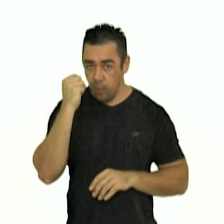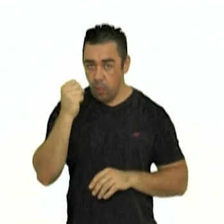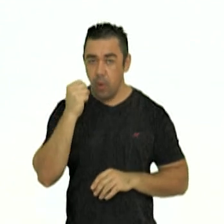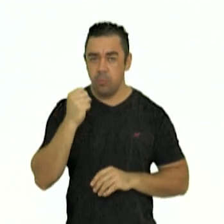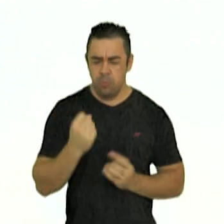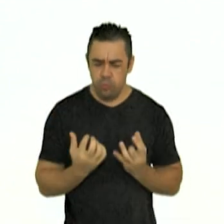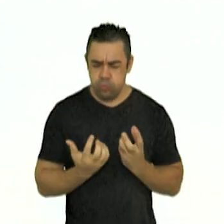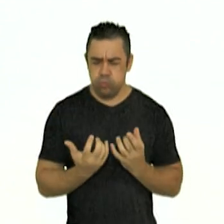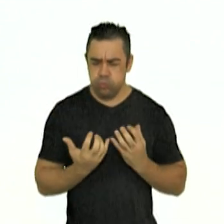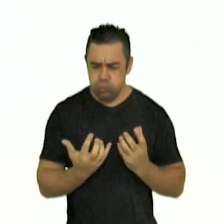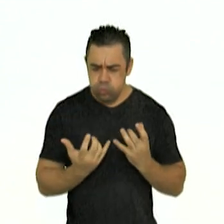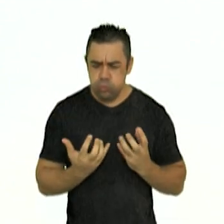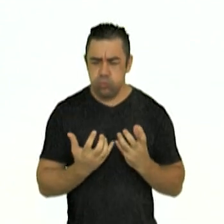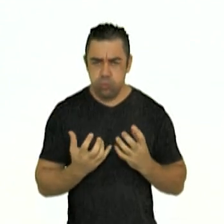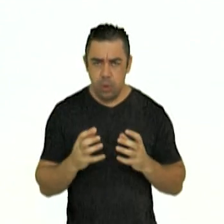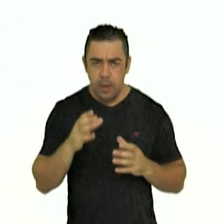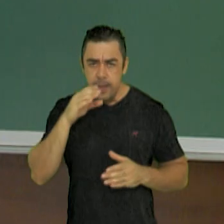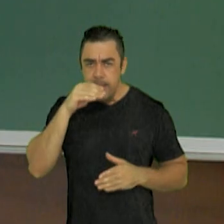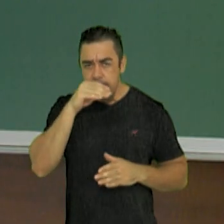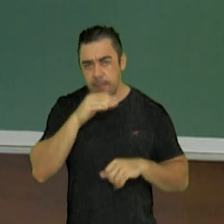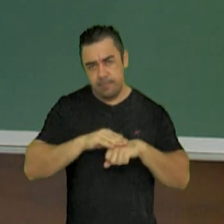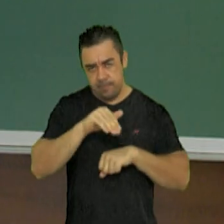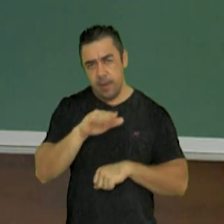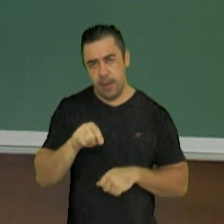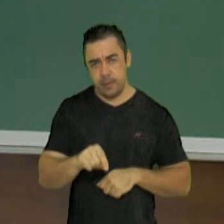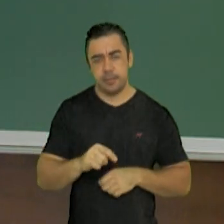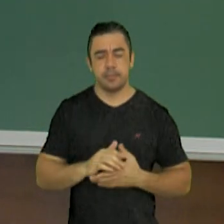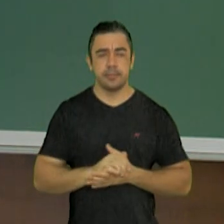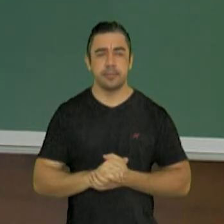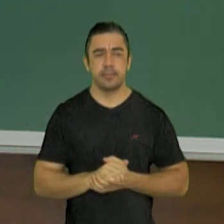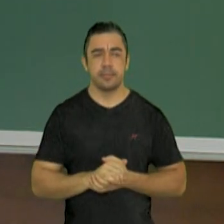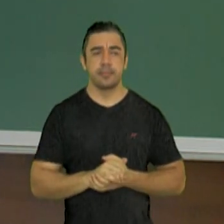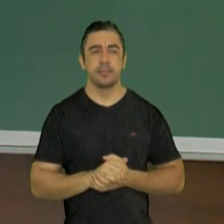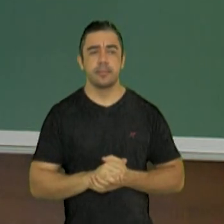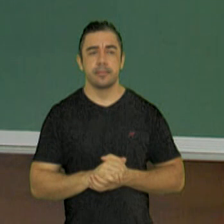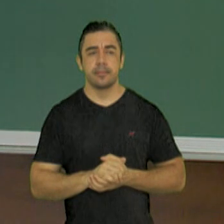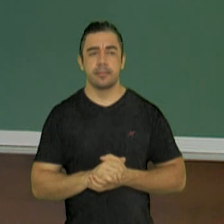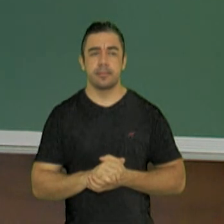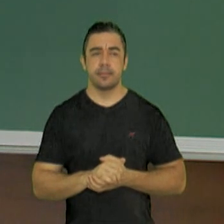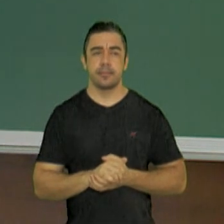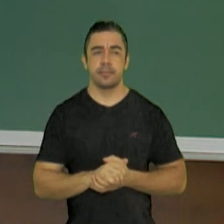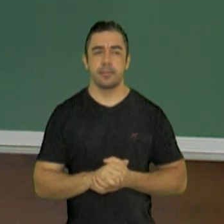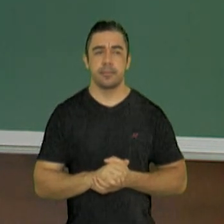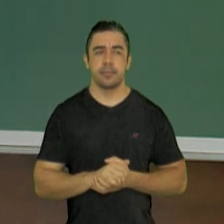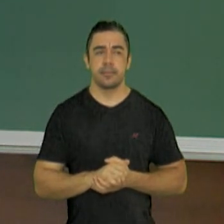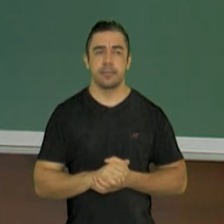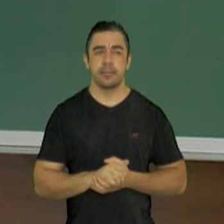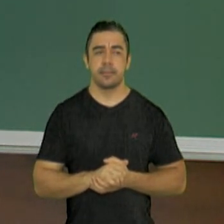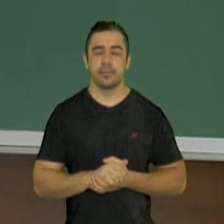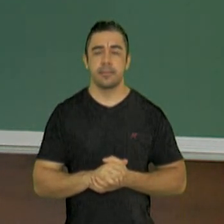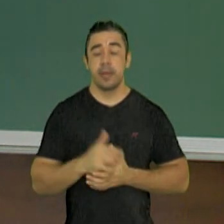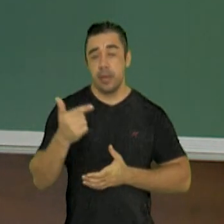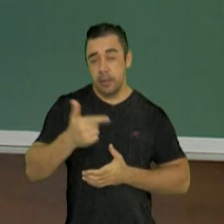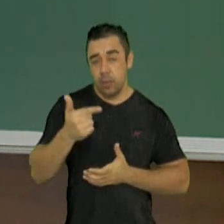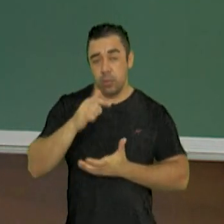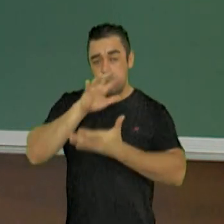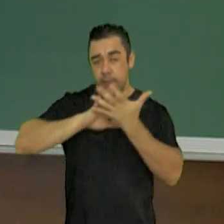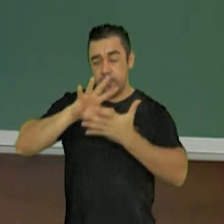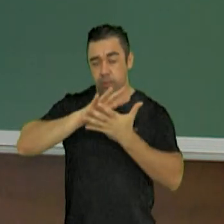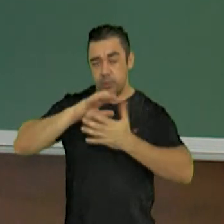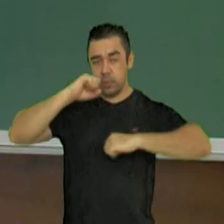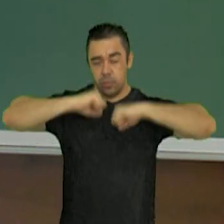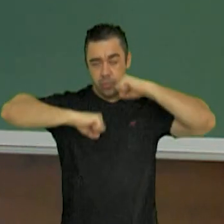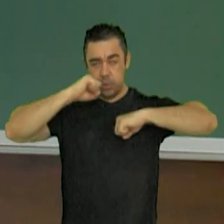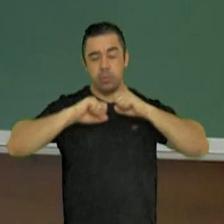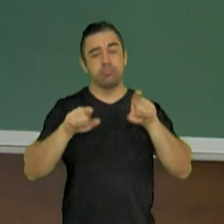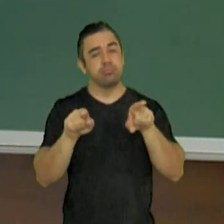de queima e de retenção de calor maior do que o carvão vegetal. Por isso é usado como combustível. A segunda revolução industrial,